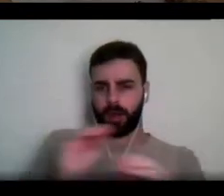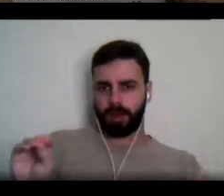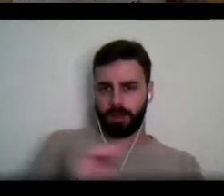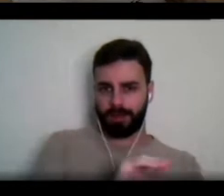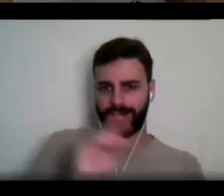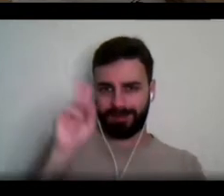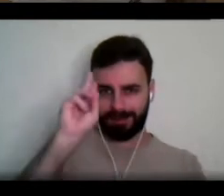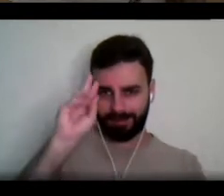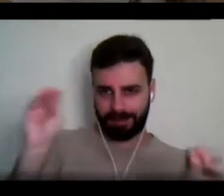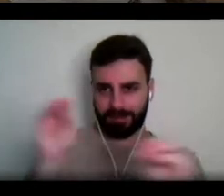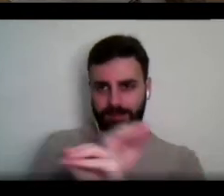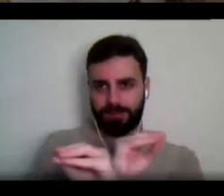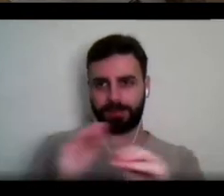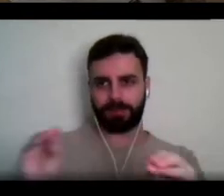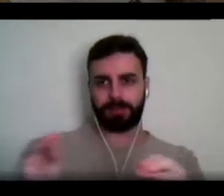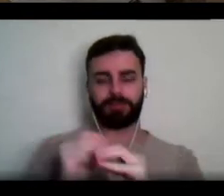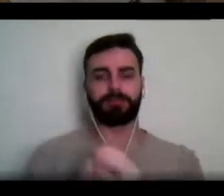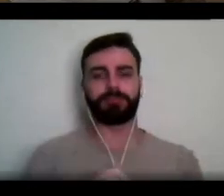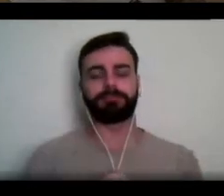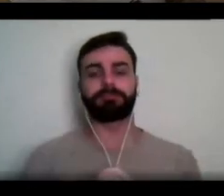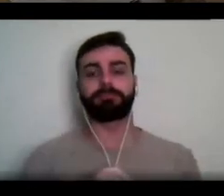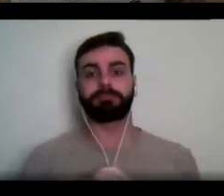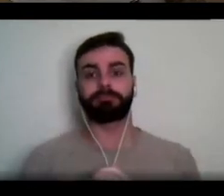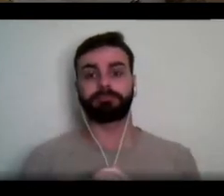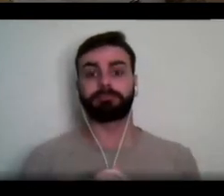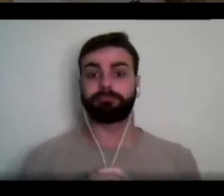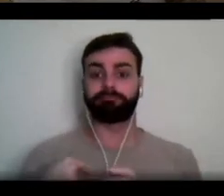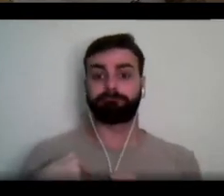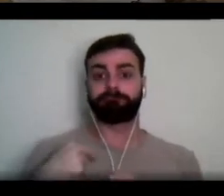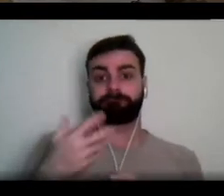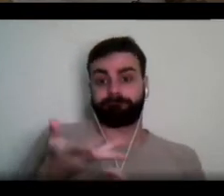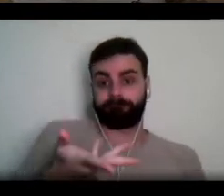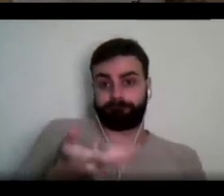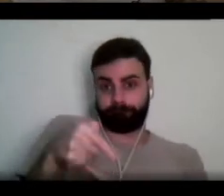C, né? Se eu arrumar isso aqui, eu tenho aquela...